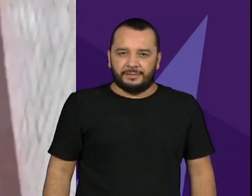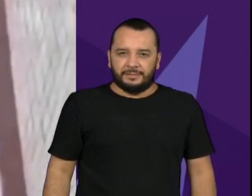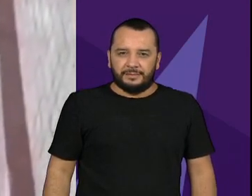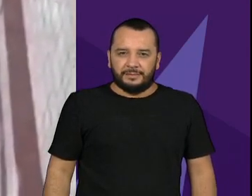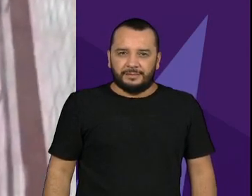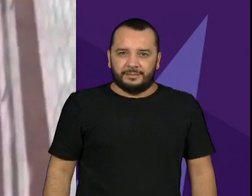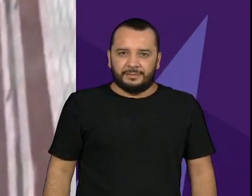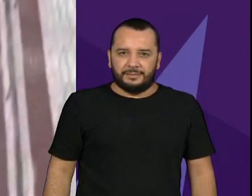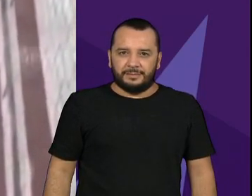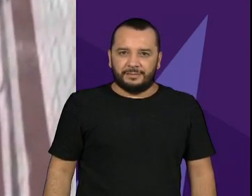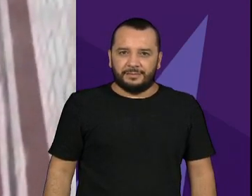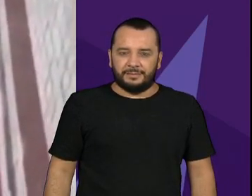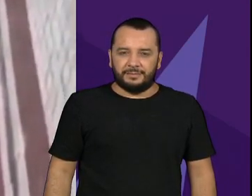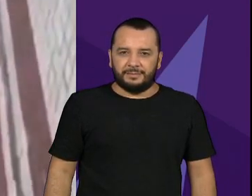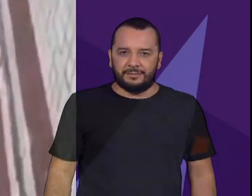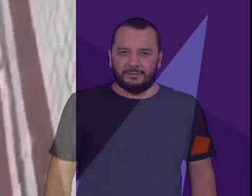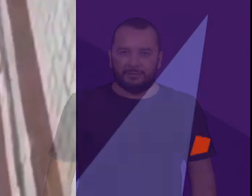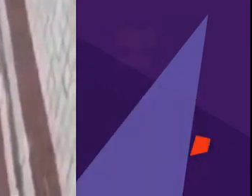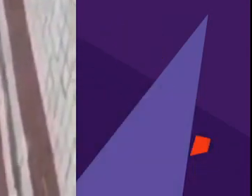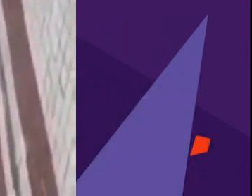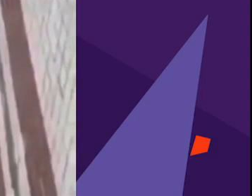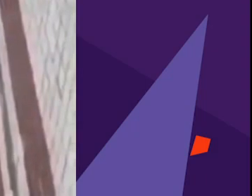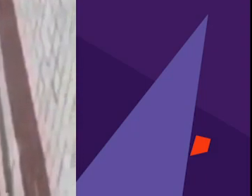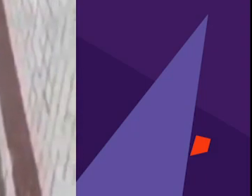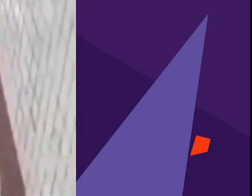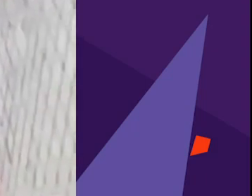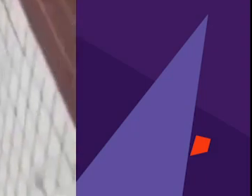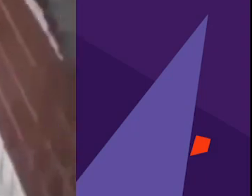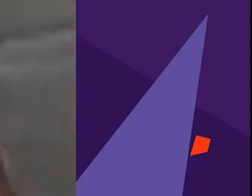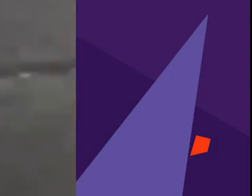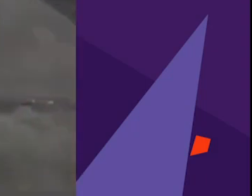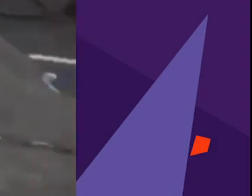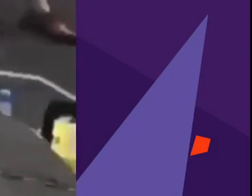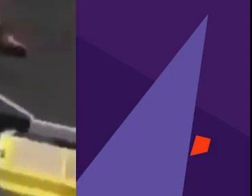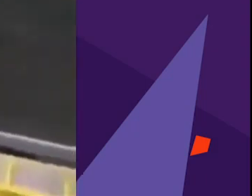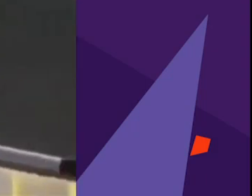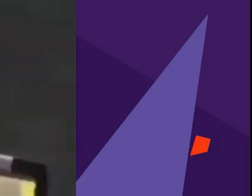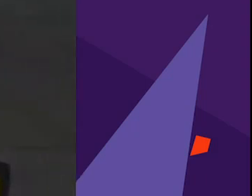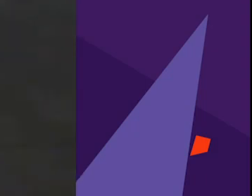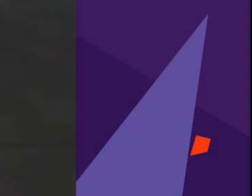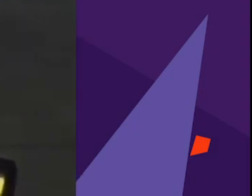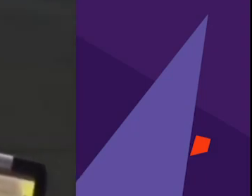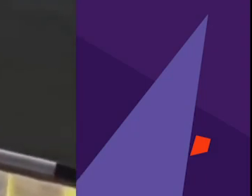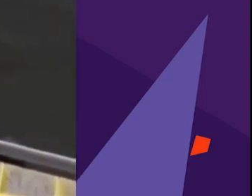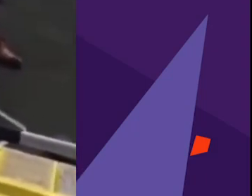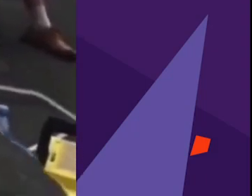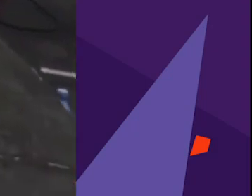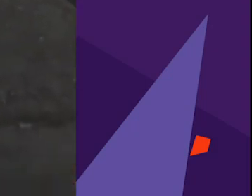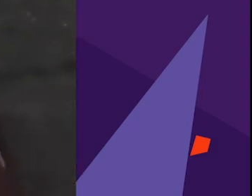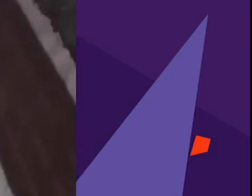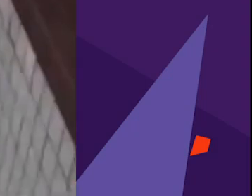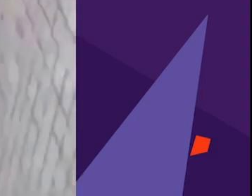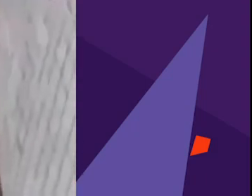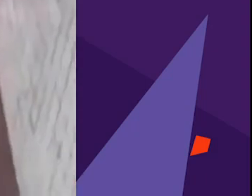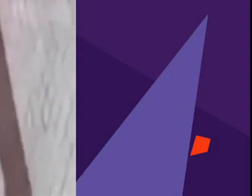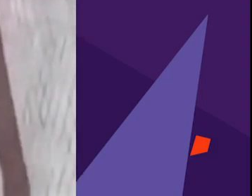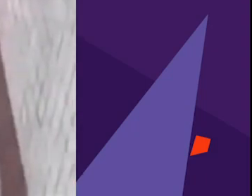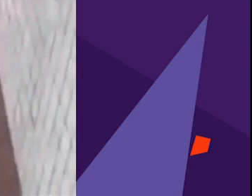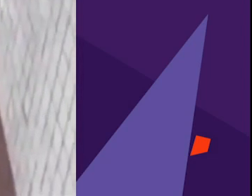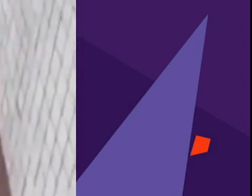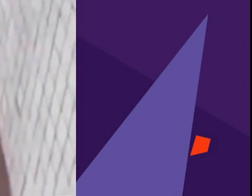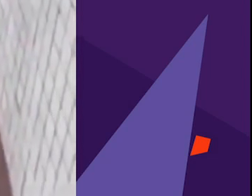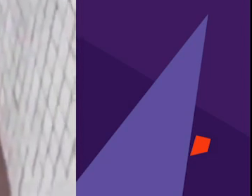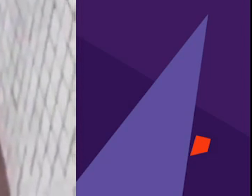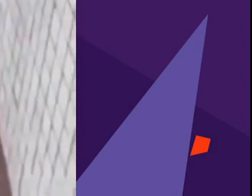tive tanta sorte, a malvada da morte andou perto